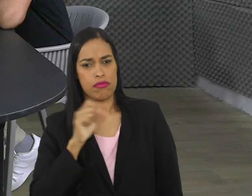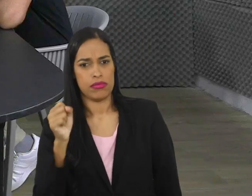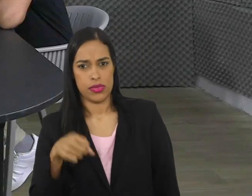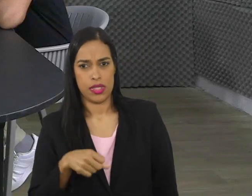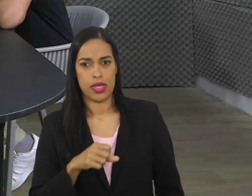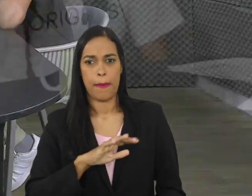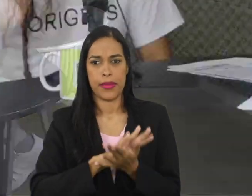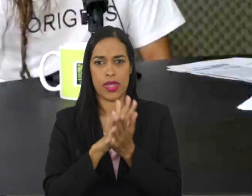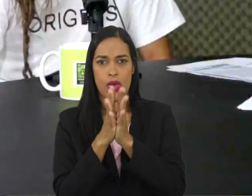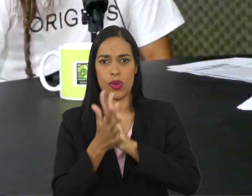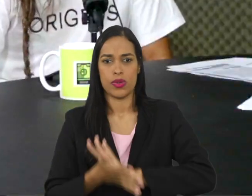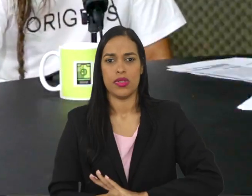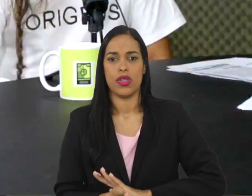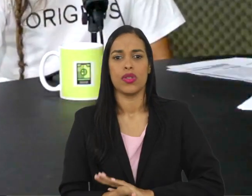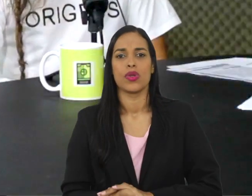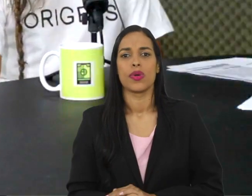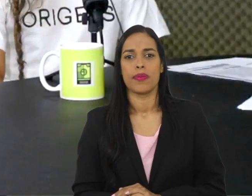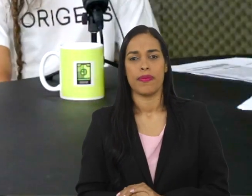Sim, existe.